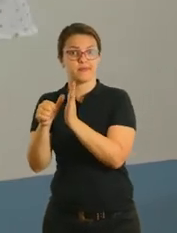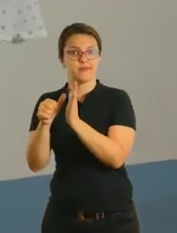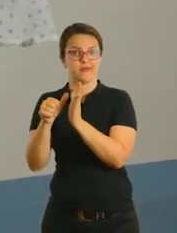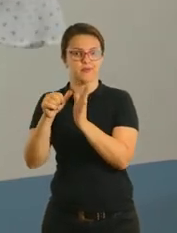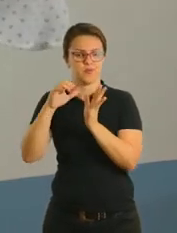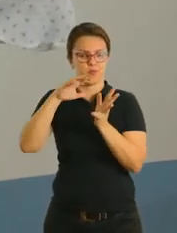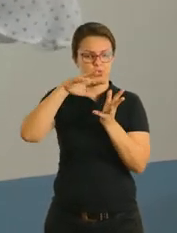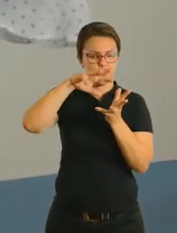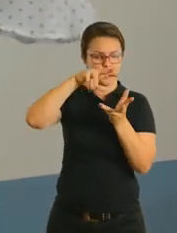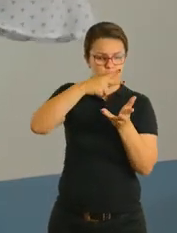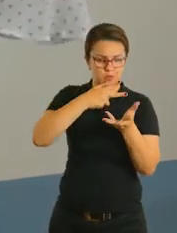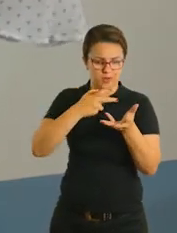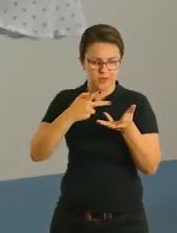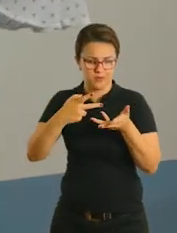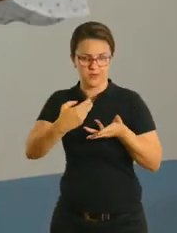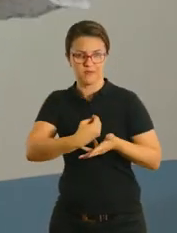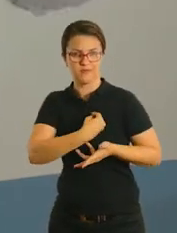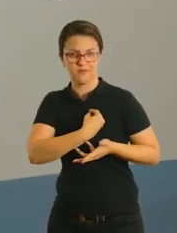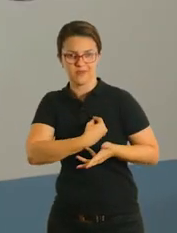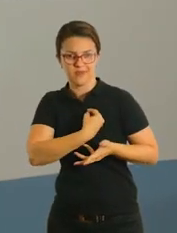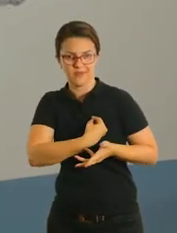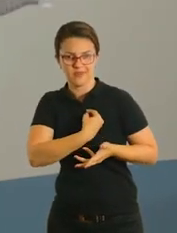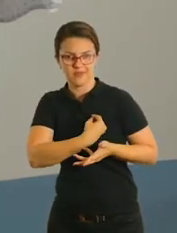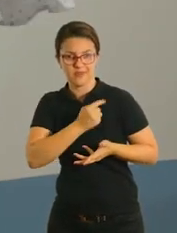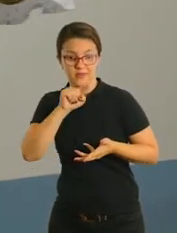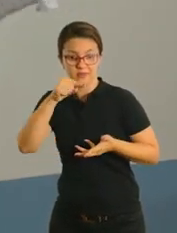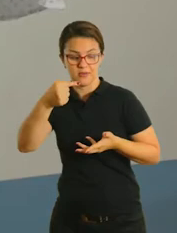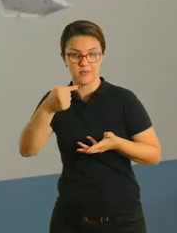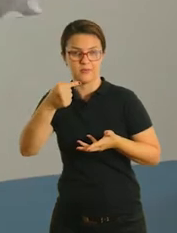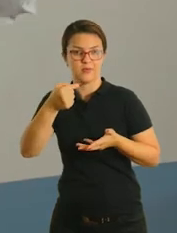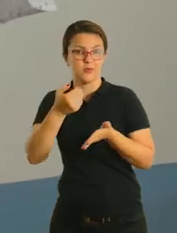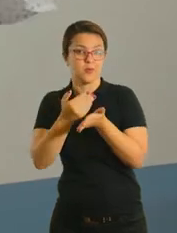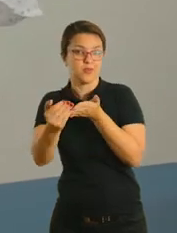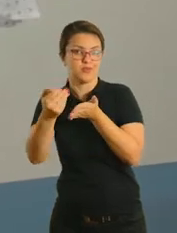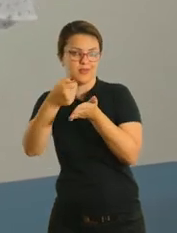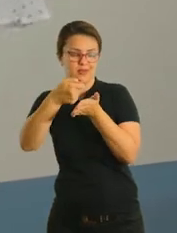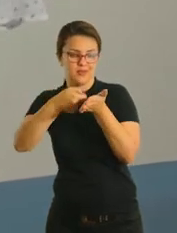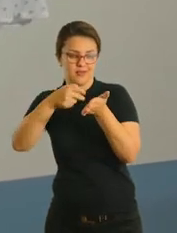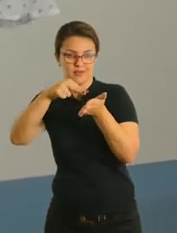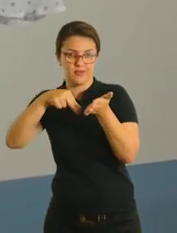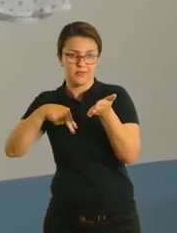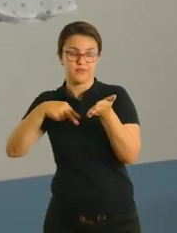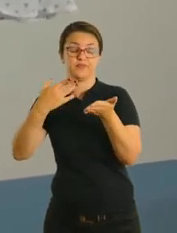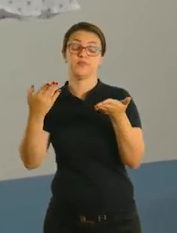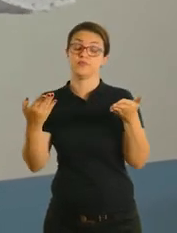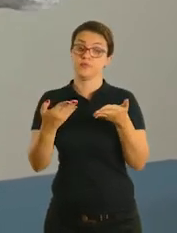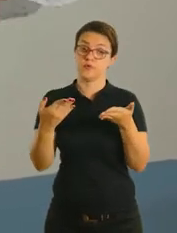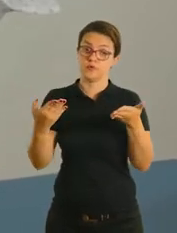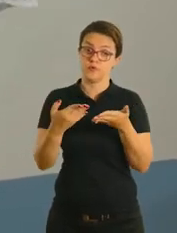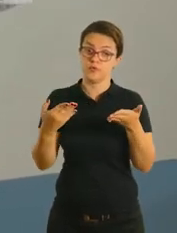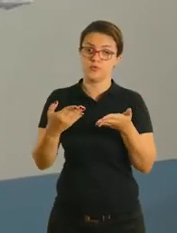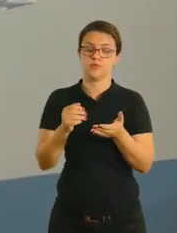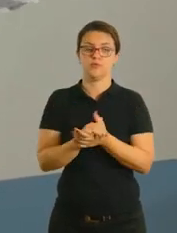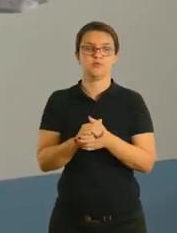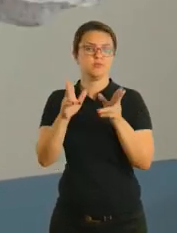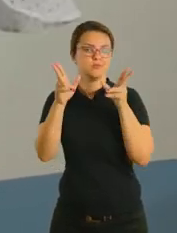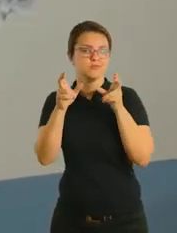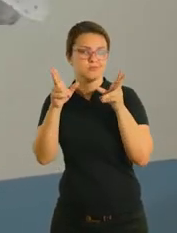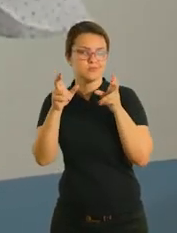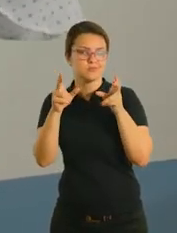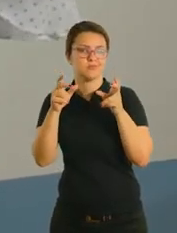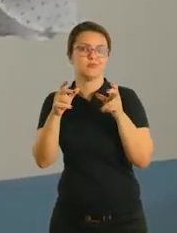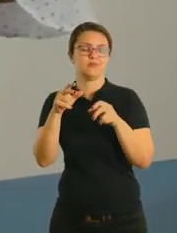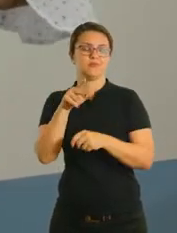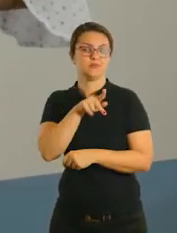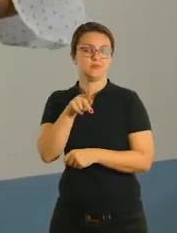das palavras. É isso que ele fala. Nosso conteúdo hoje, os temas abordados pelos professores, vão nos levar a isso. A gente